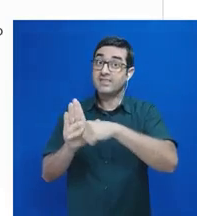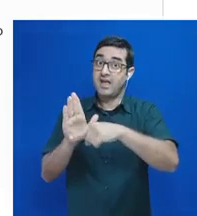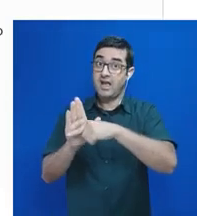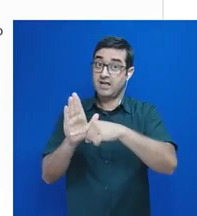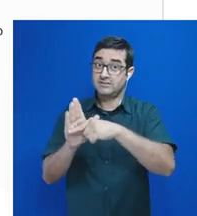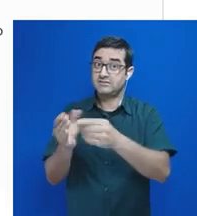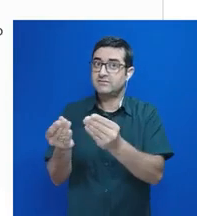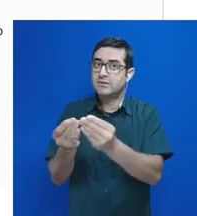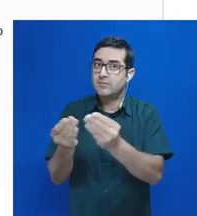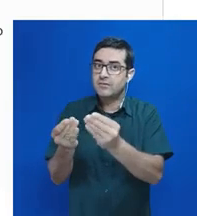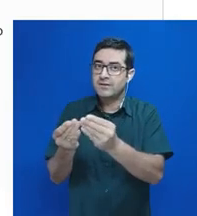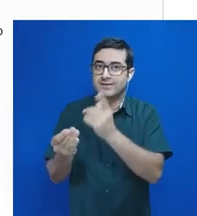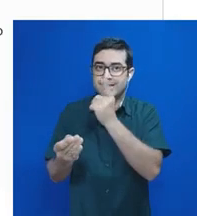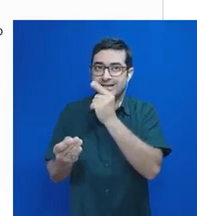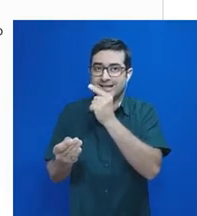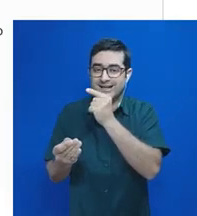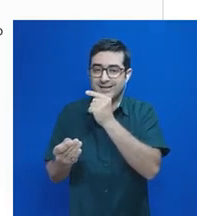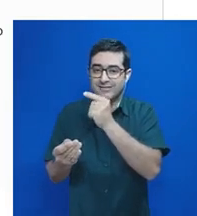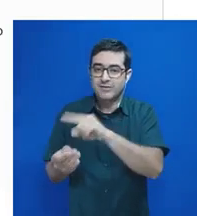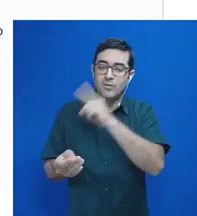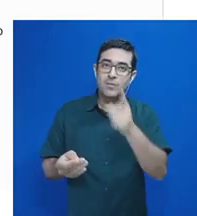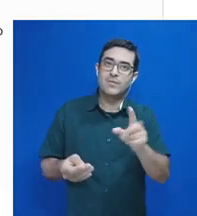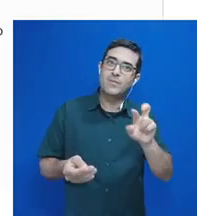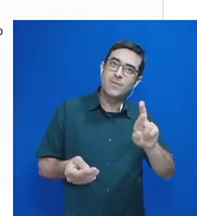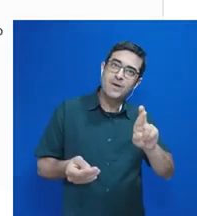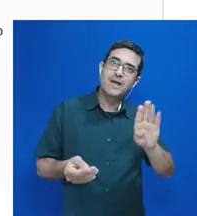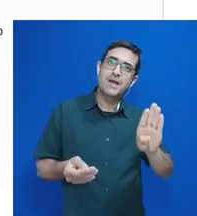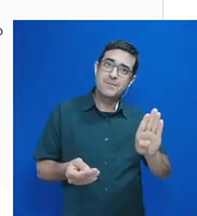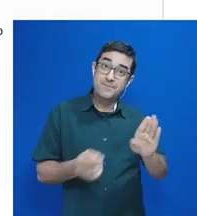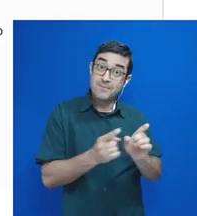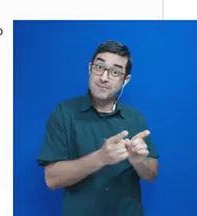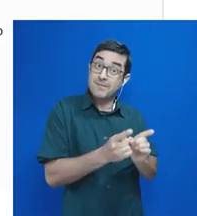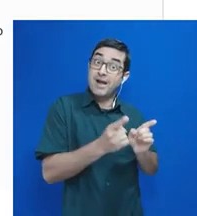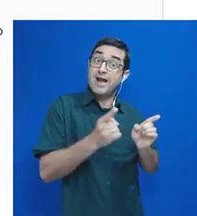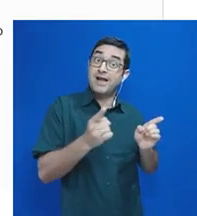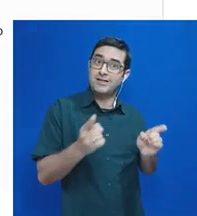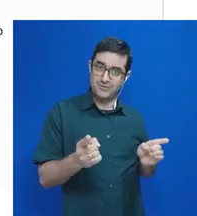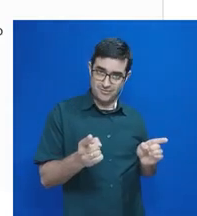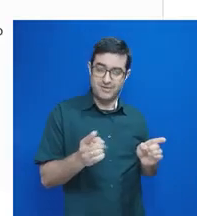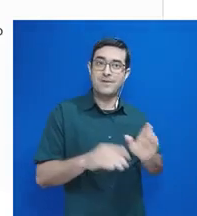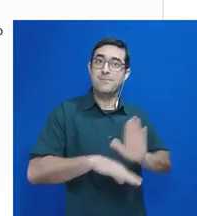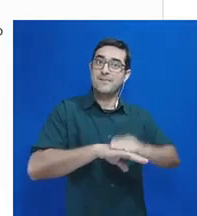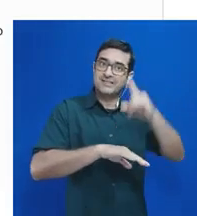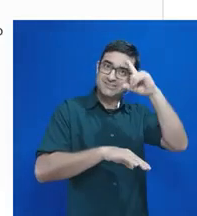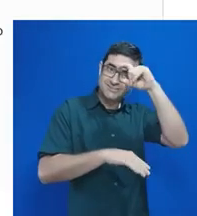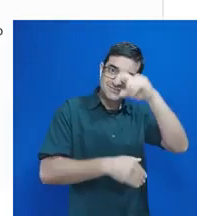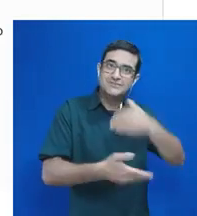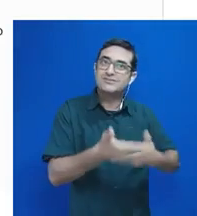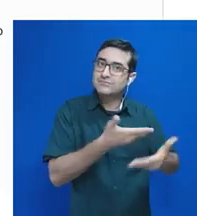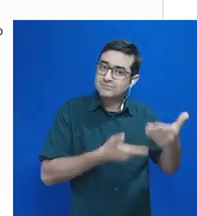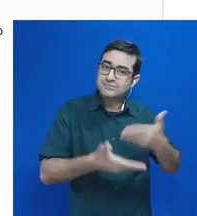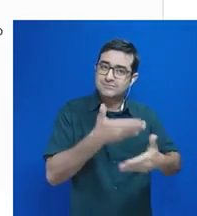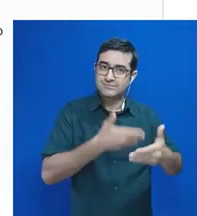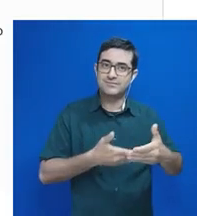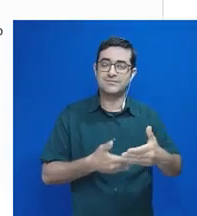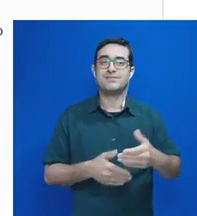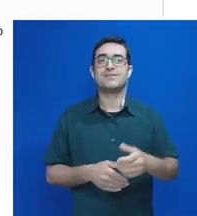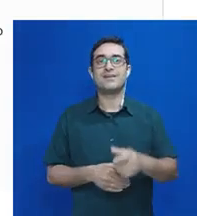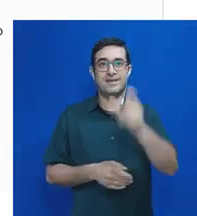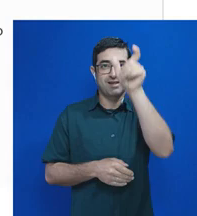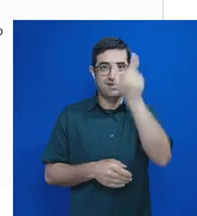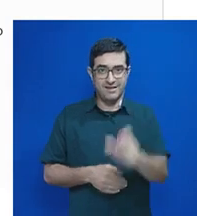água do que o rubídio, porque tem uma maior distância, e ambos têm a mesma carga, porque ambos estão na família dos